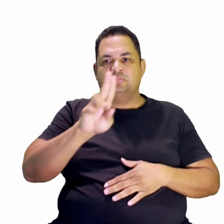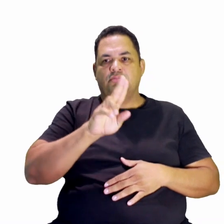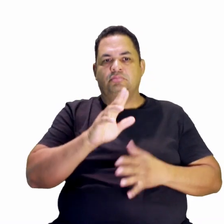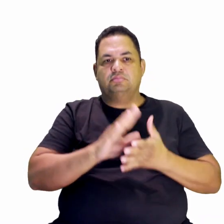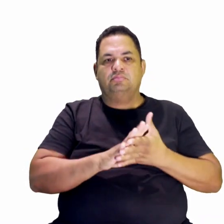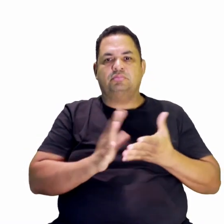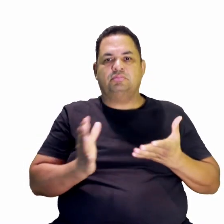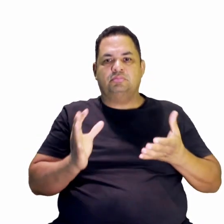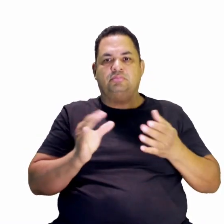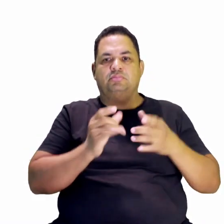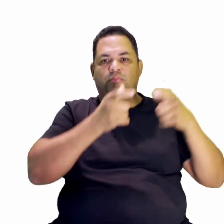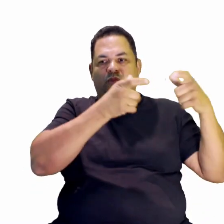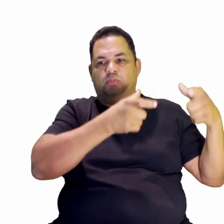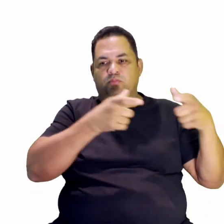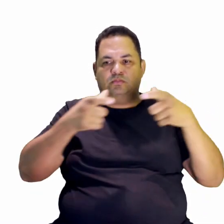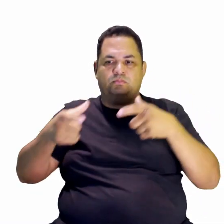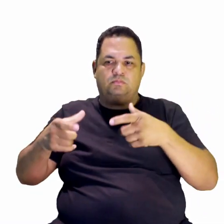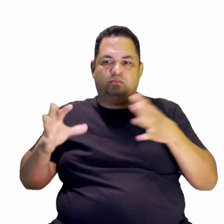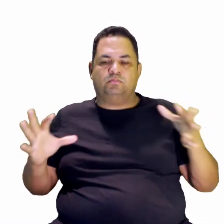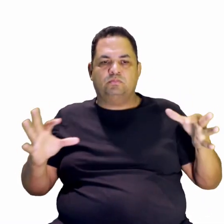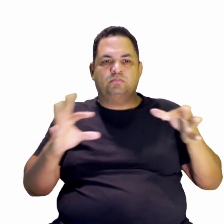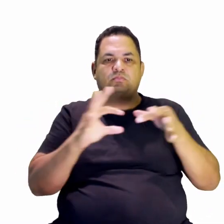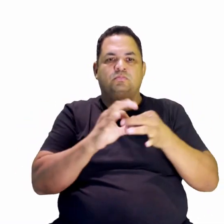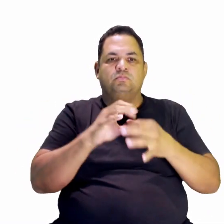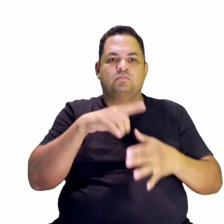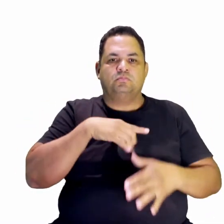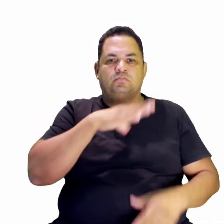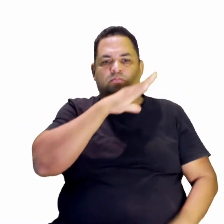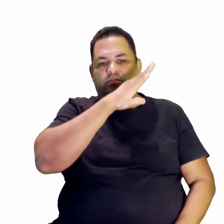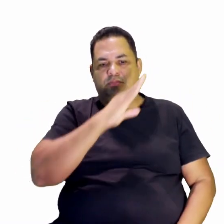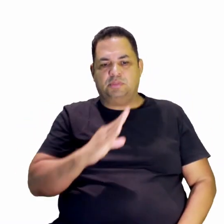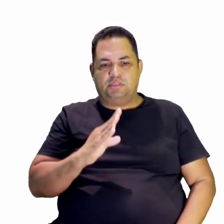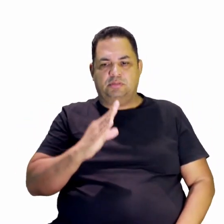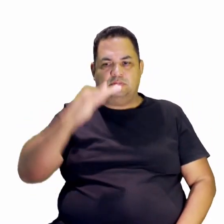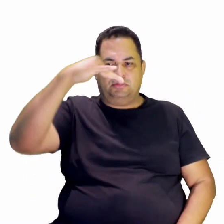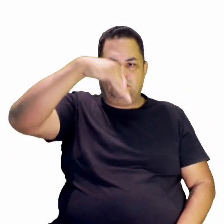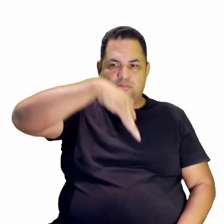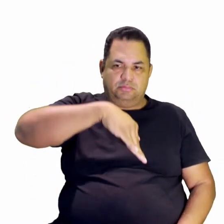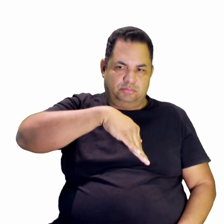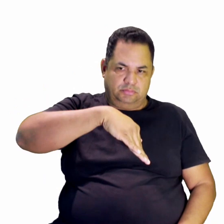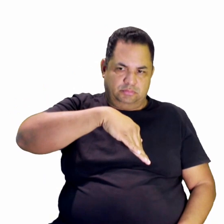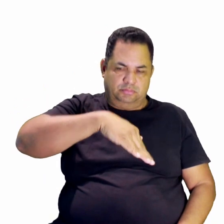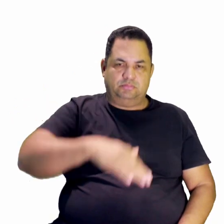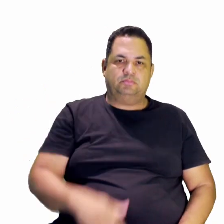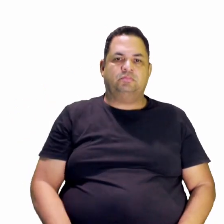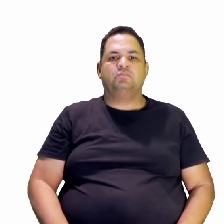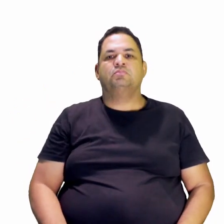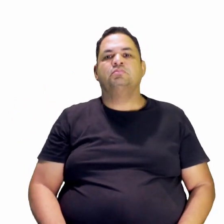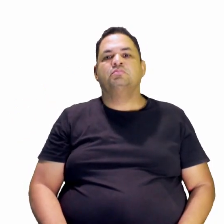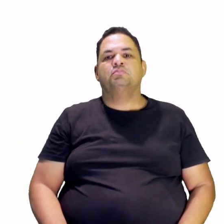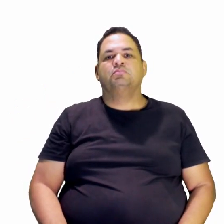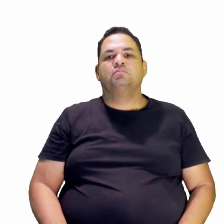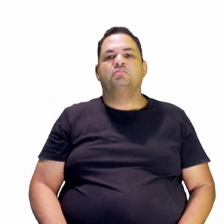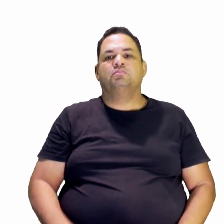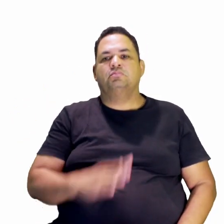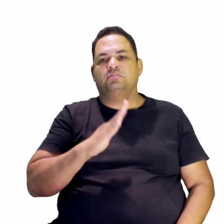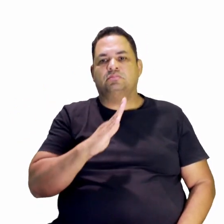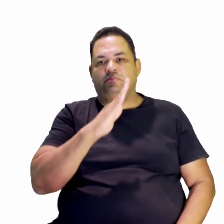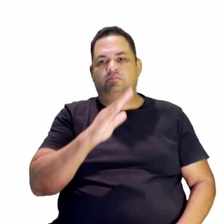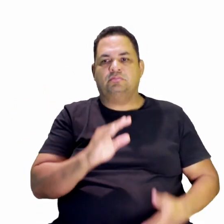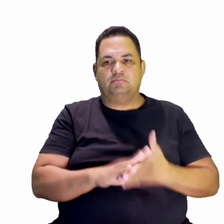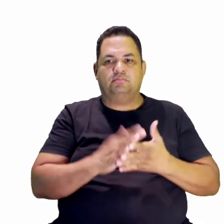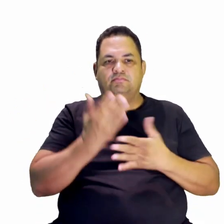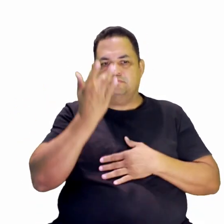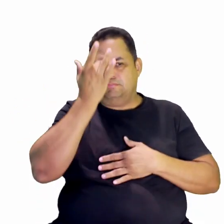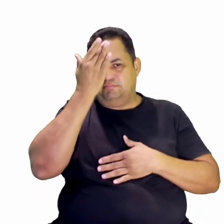fazer a ligação de um local ao outro que tenha aclive ou declive, que é de um lugar mais baixo até um lugar mais alto, né? Rampas